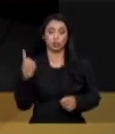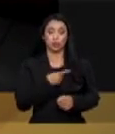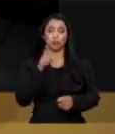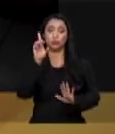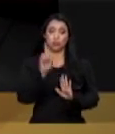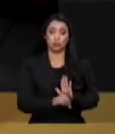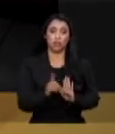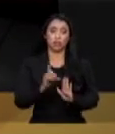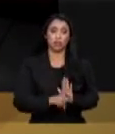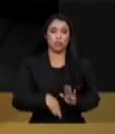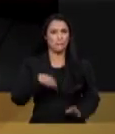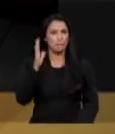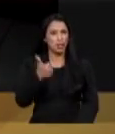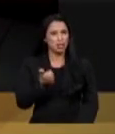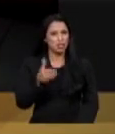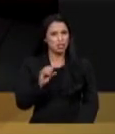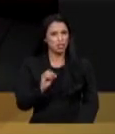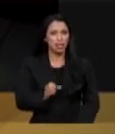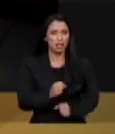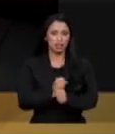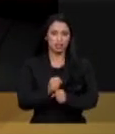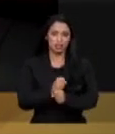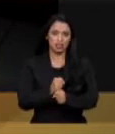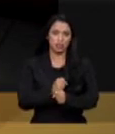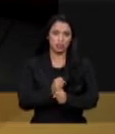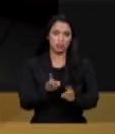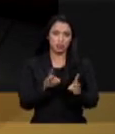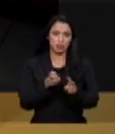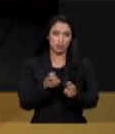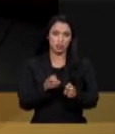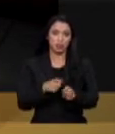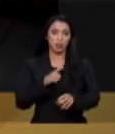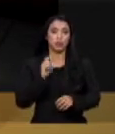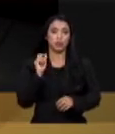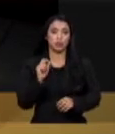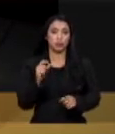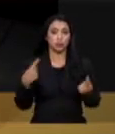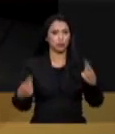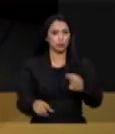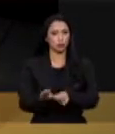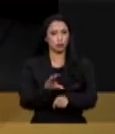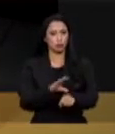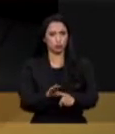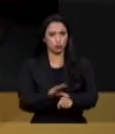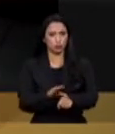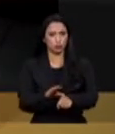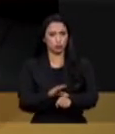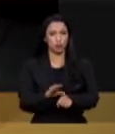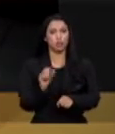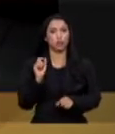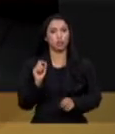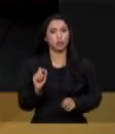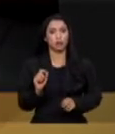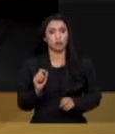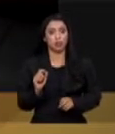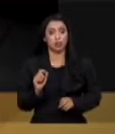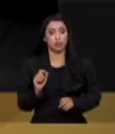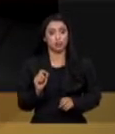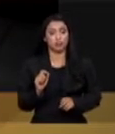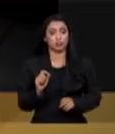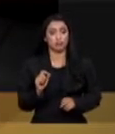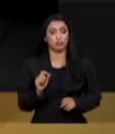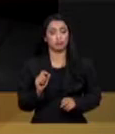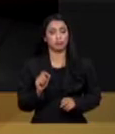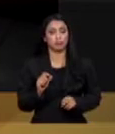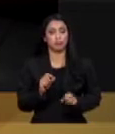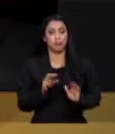largo desses mais de 10 anos, assistimos de forma absurda, inconstitucional e inconvencional